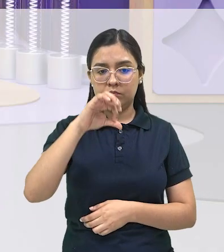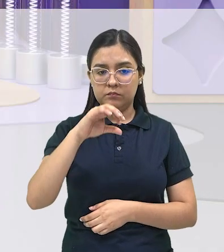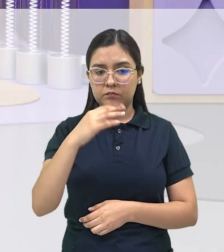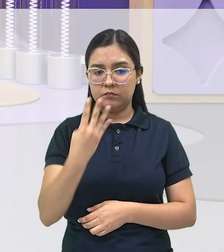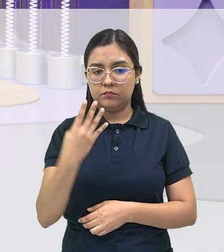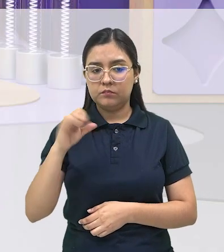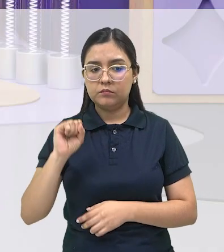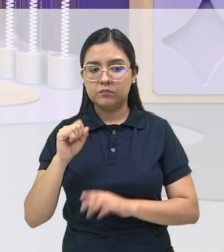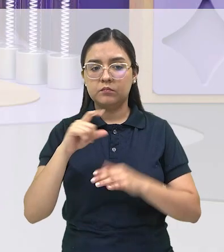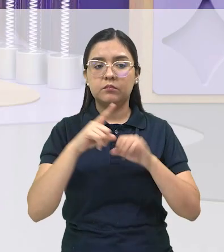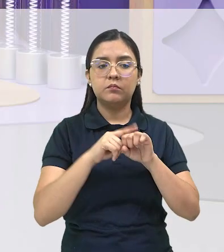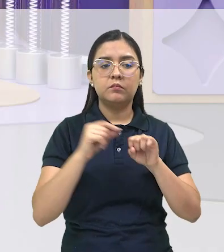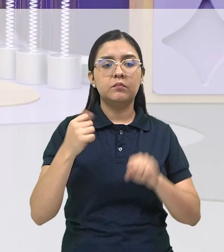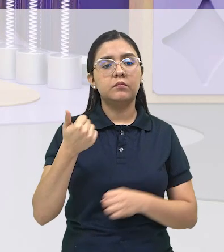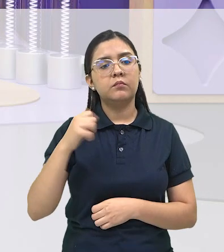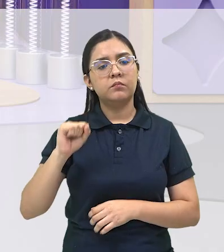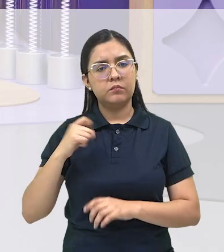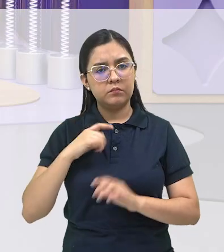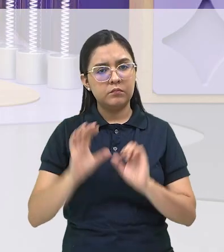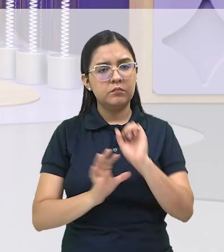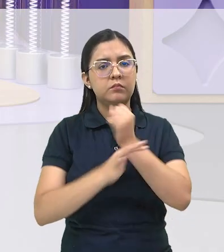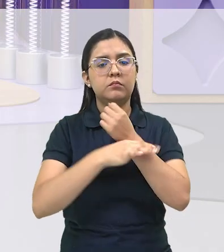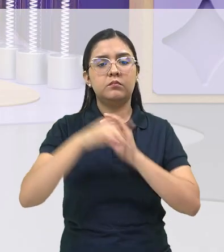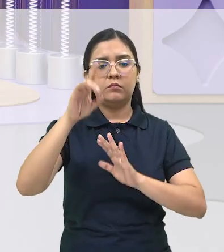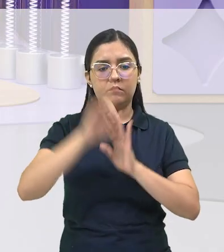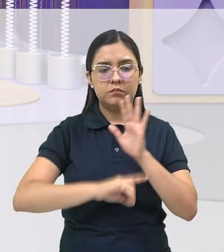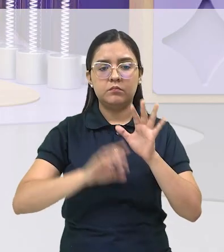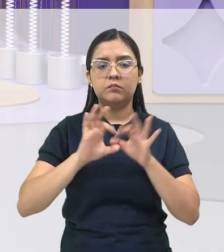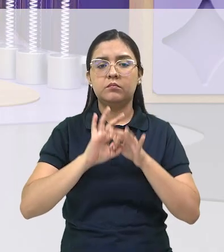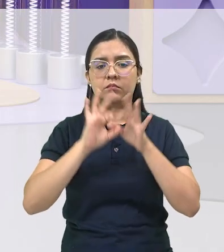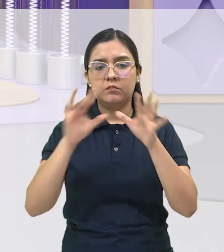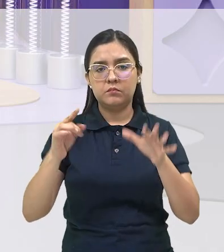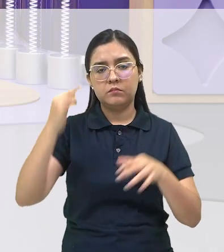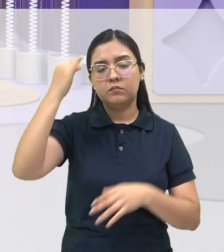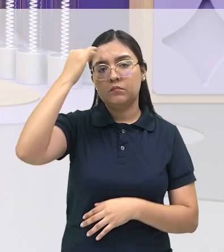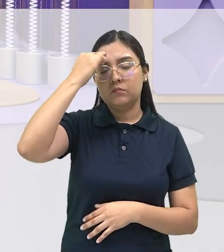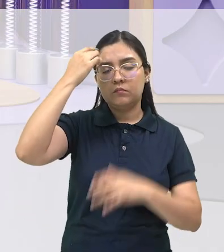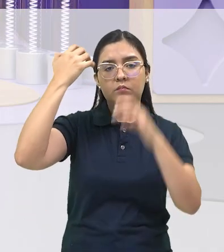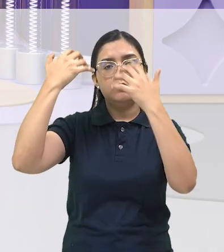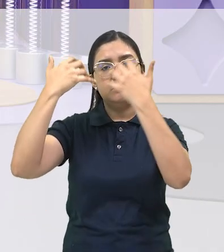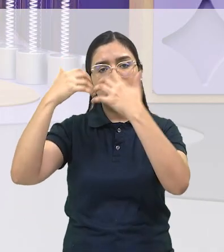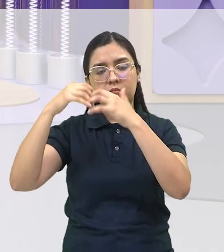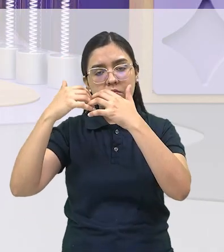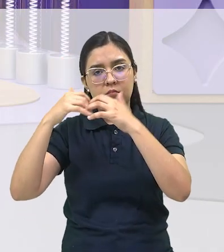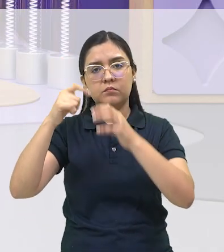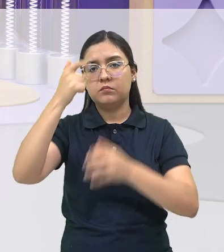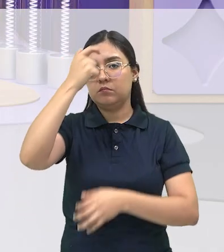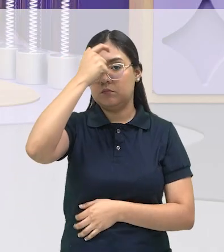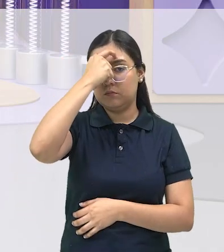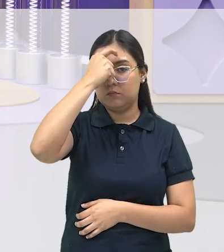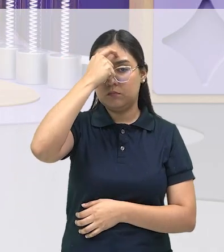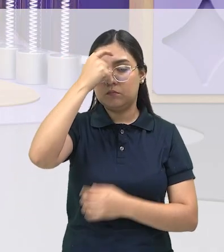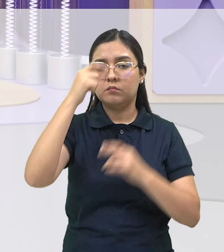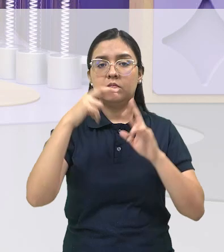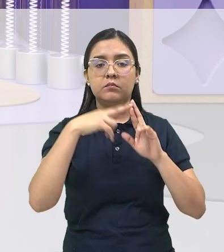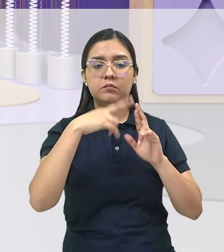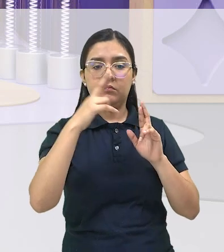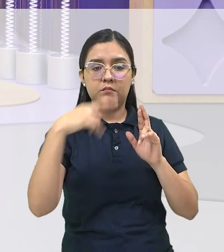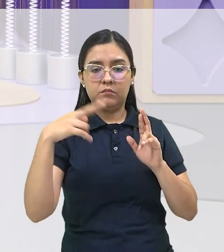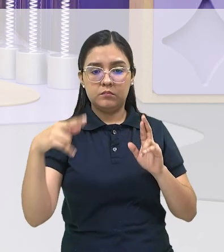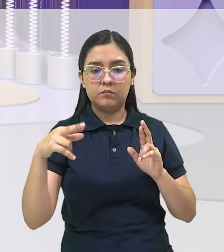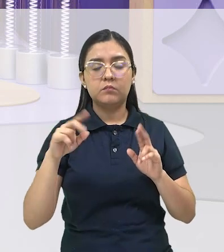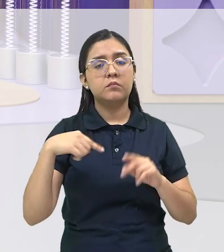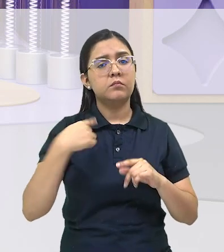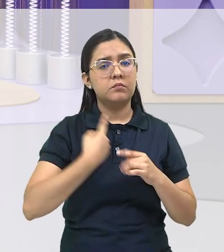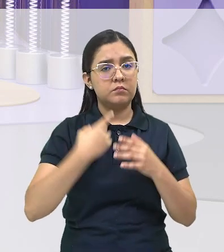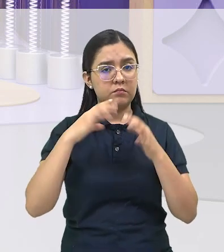artigo 18, nos garante esse direito de liberdade de pensamento, de consciência, de religião.